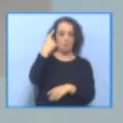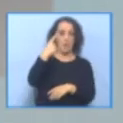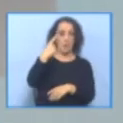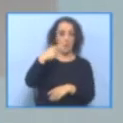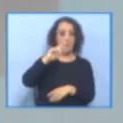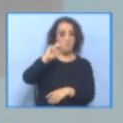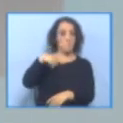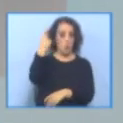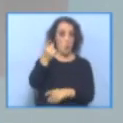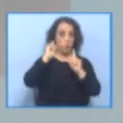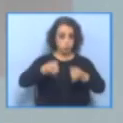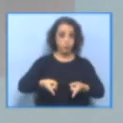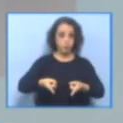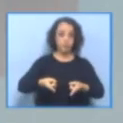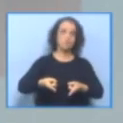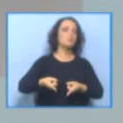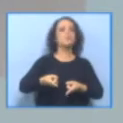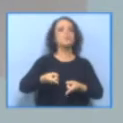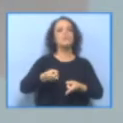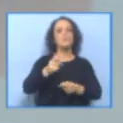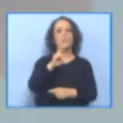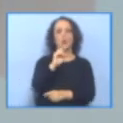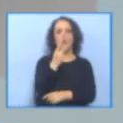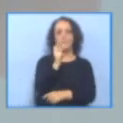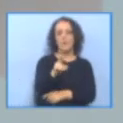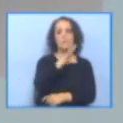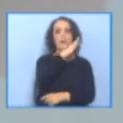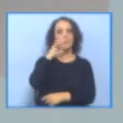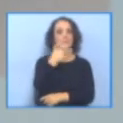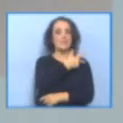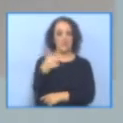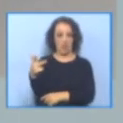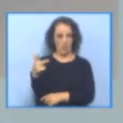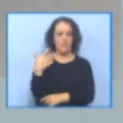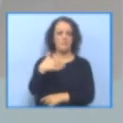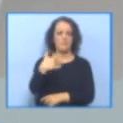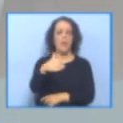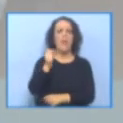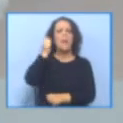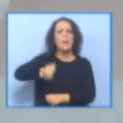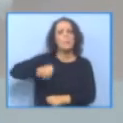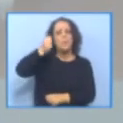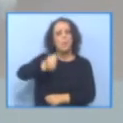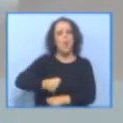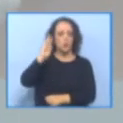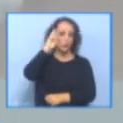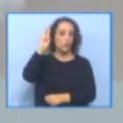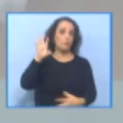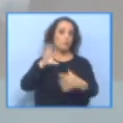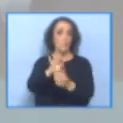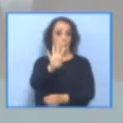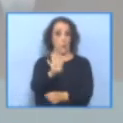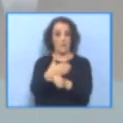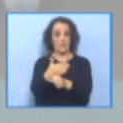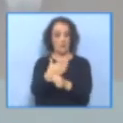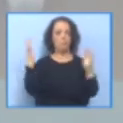no próximo ano já, no rover do centenário, em que vão reunir muitos caminheiros, não é? Muitos escuteiros da quarta